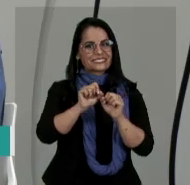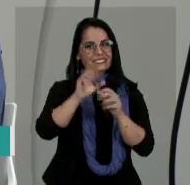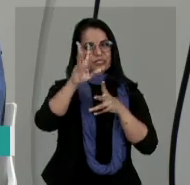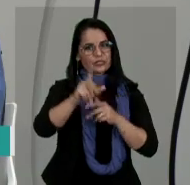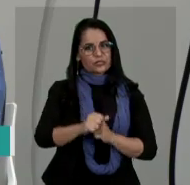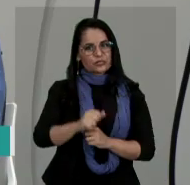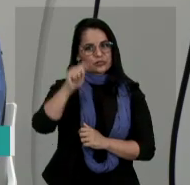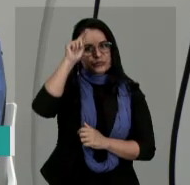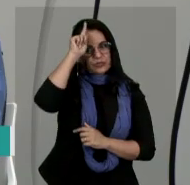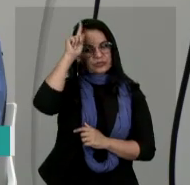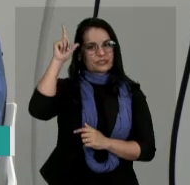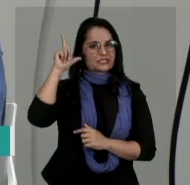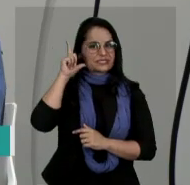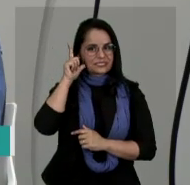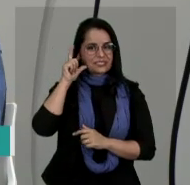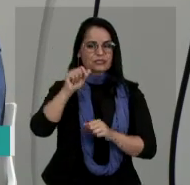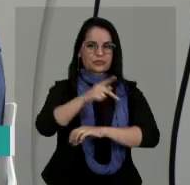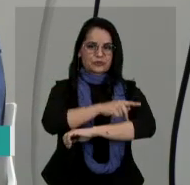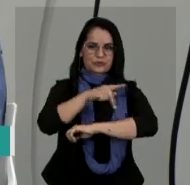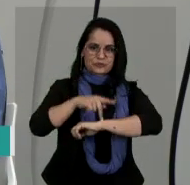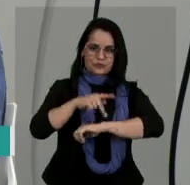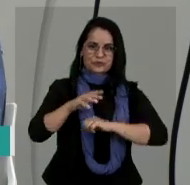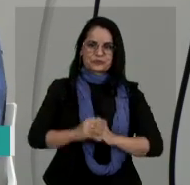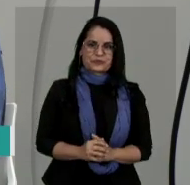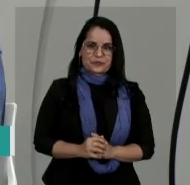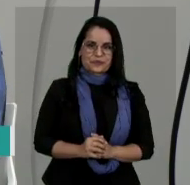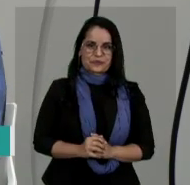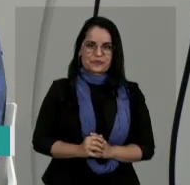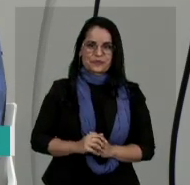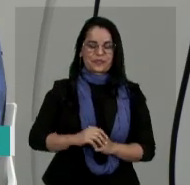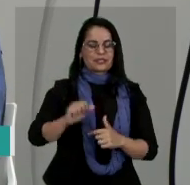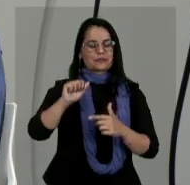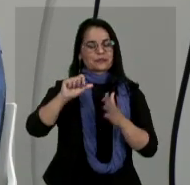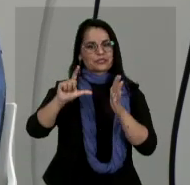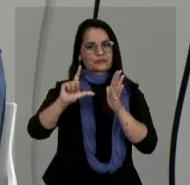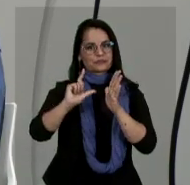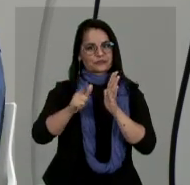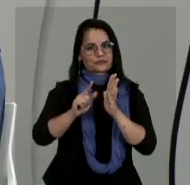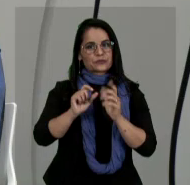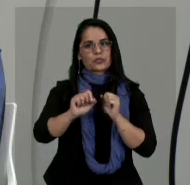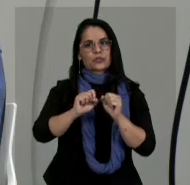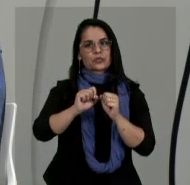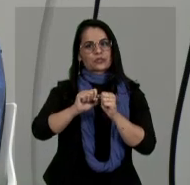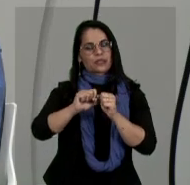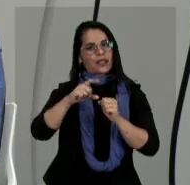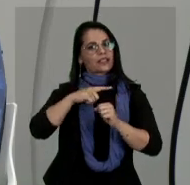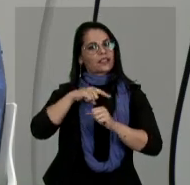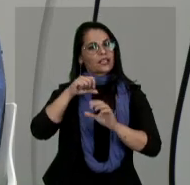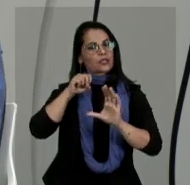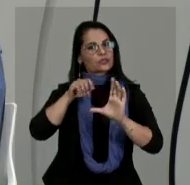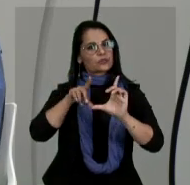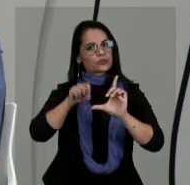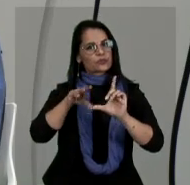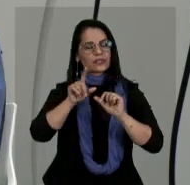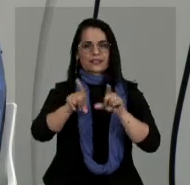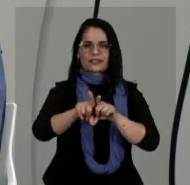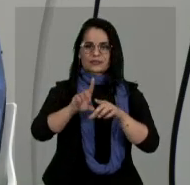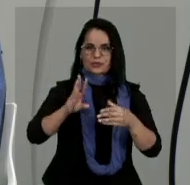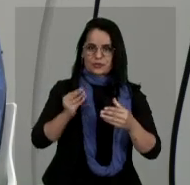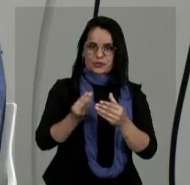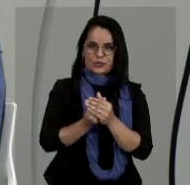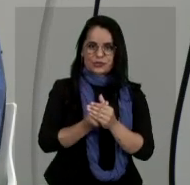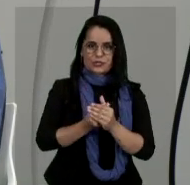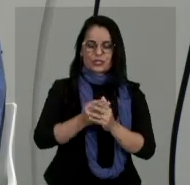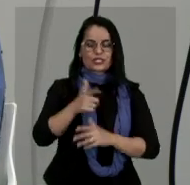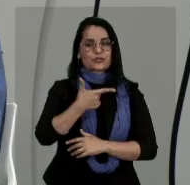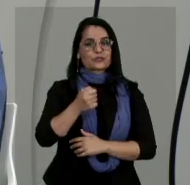Eu sou Gilbert Santos, eu sou pedagogo, sou bacharel em Letras Libras, especialista em inclusão e estou aí na rede estadual há